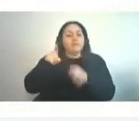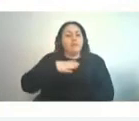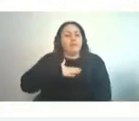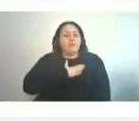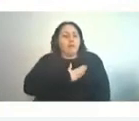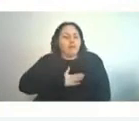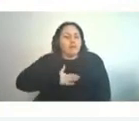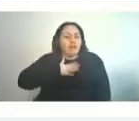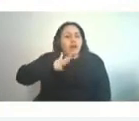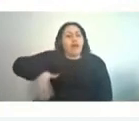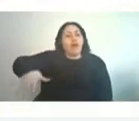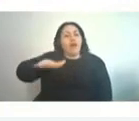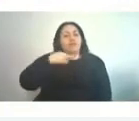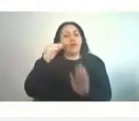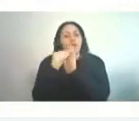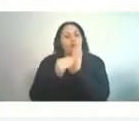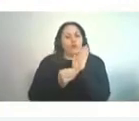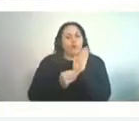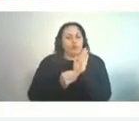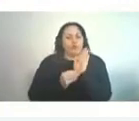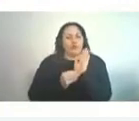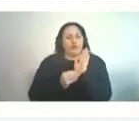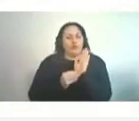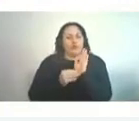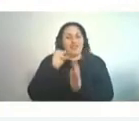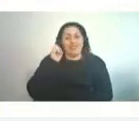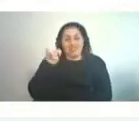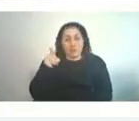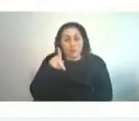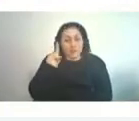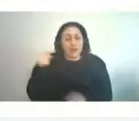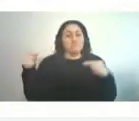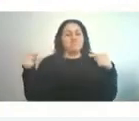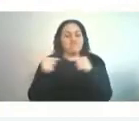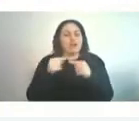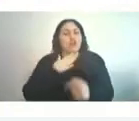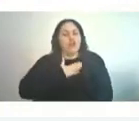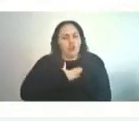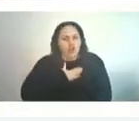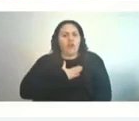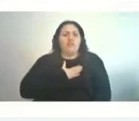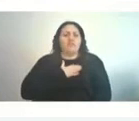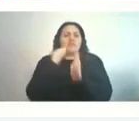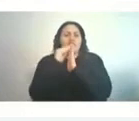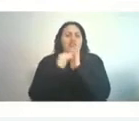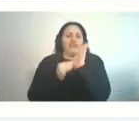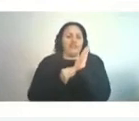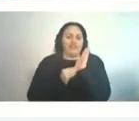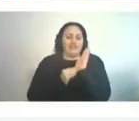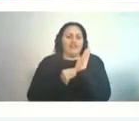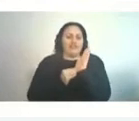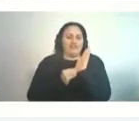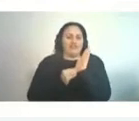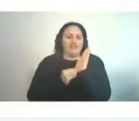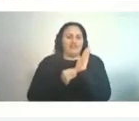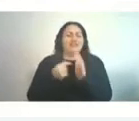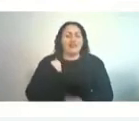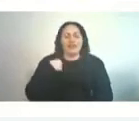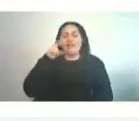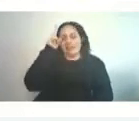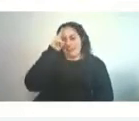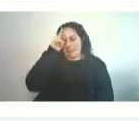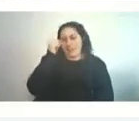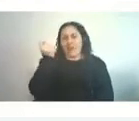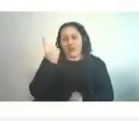ensina, né? Quando ele gosta daquilo que ele ensina, né? Quando ele diz, né? Eu lembro assim de alguns professores